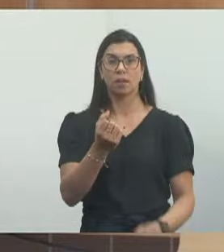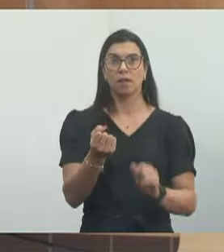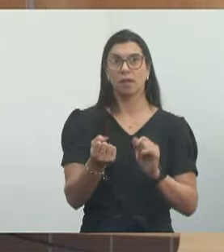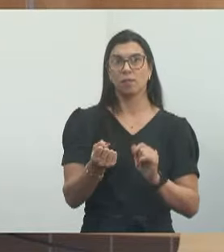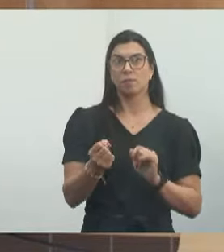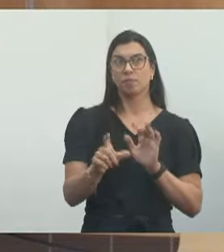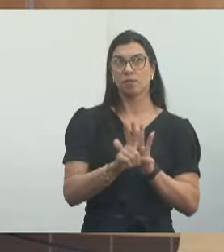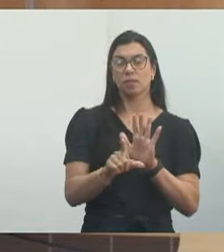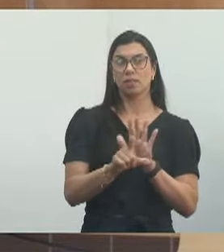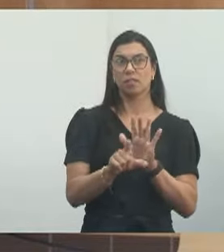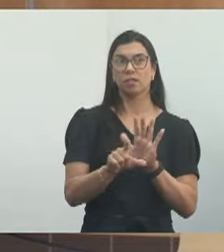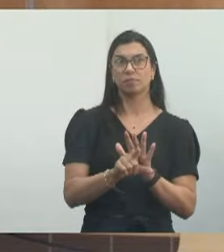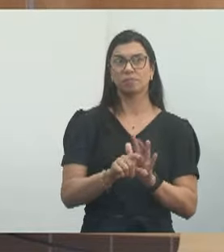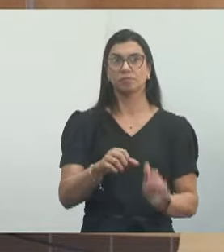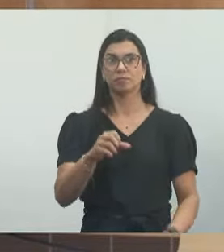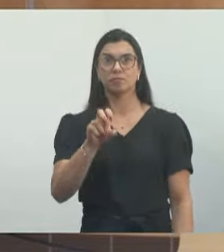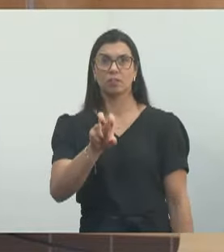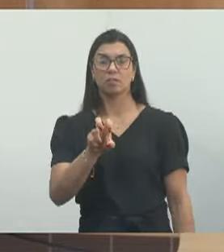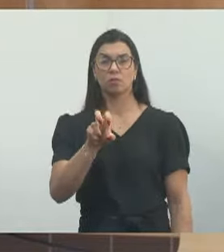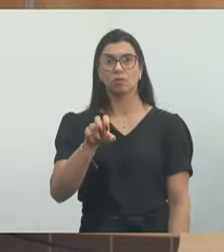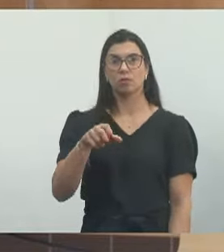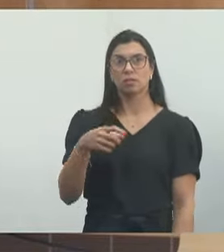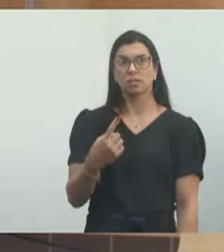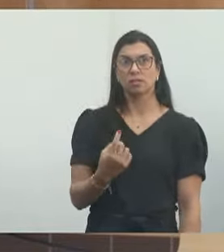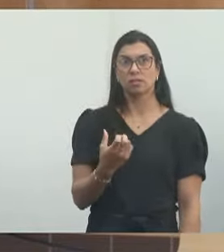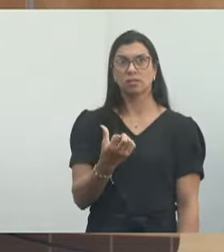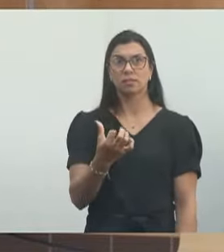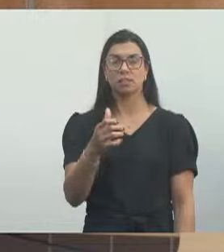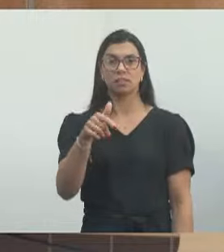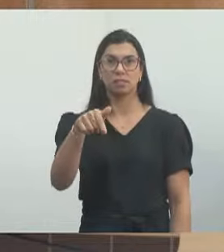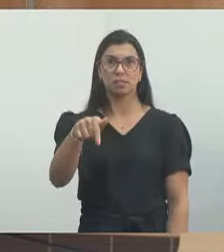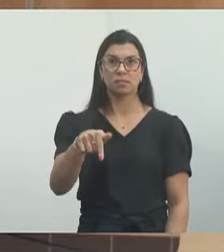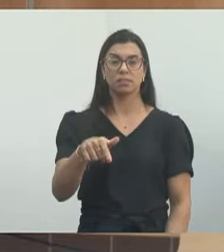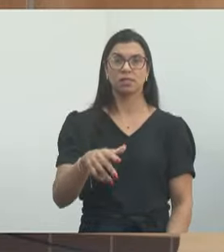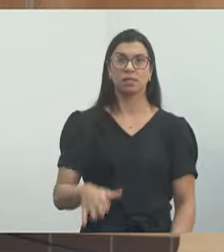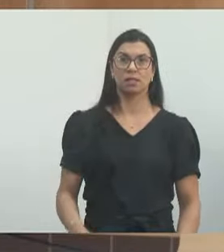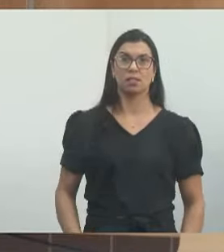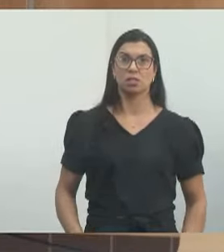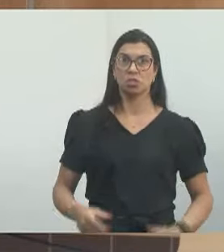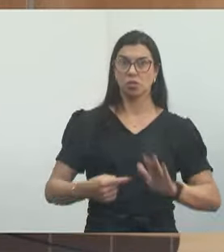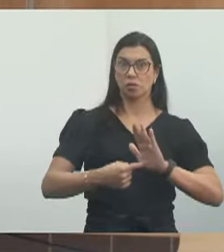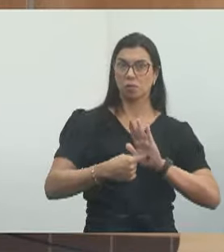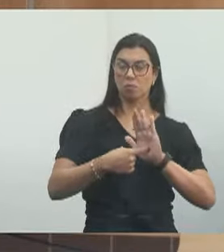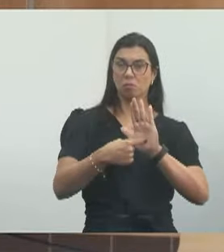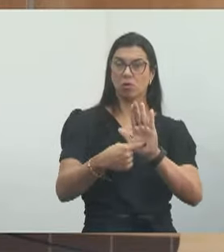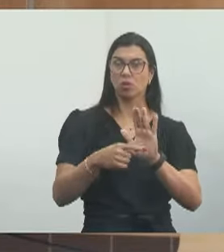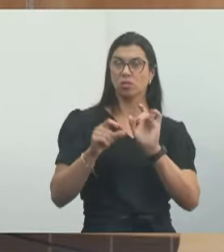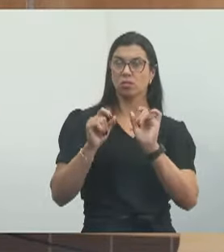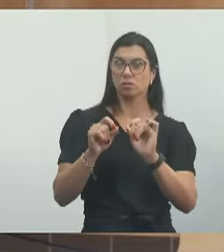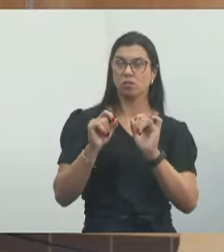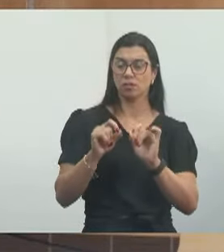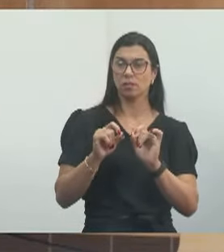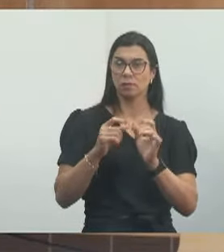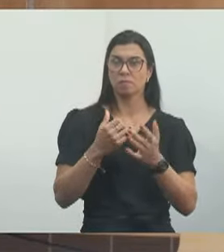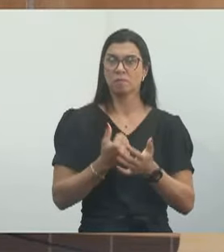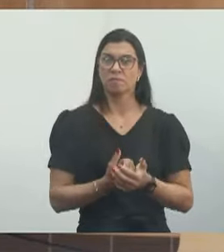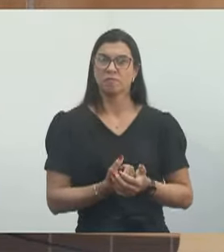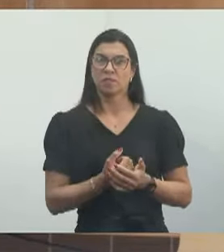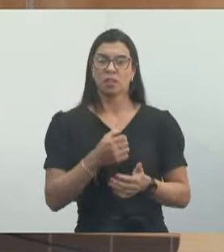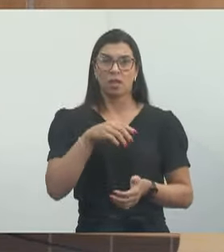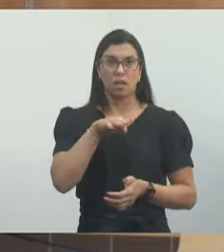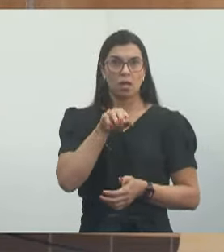5.677, de 10 de maio de 2012, que institui o Registro de Bens Culturais de